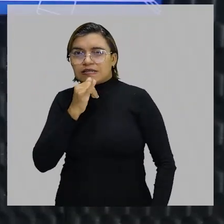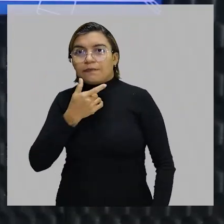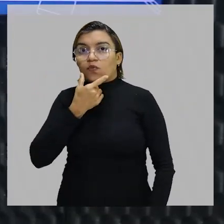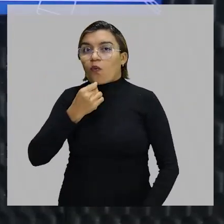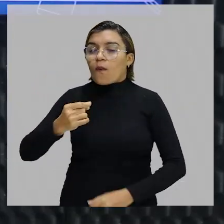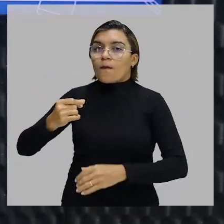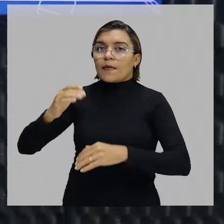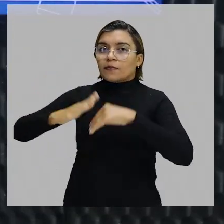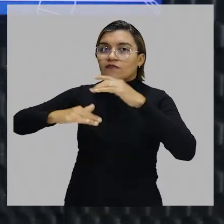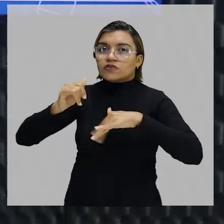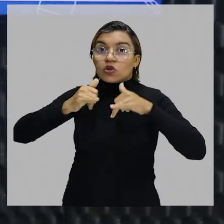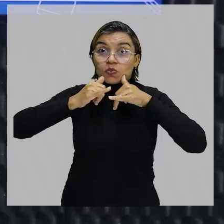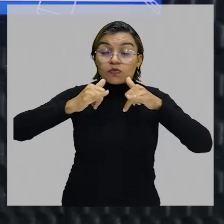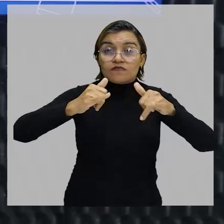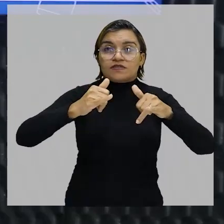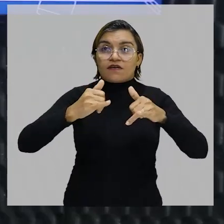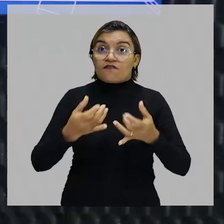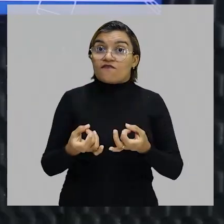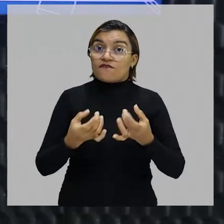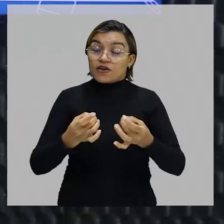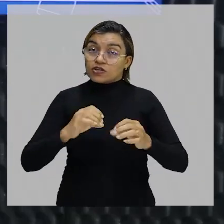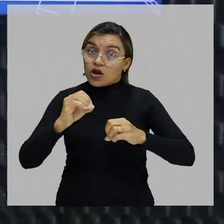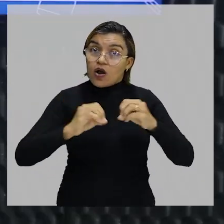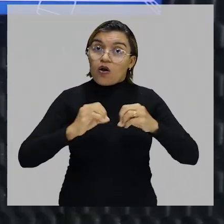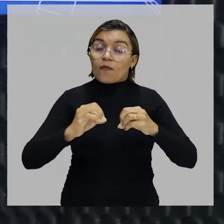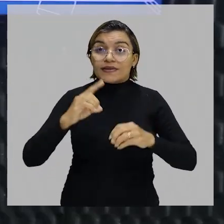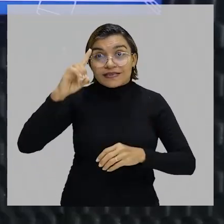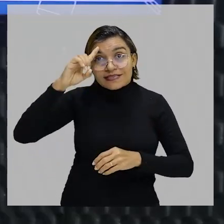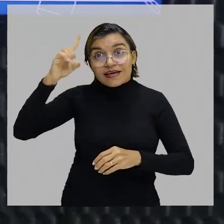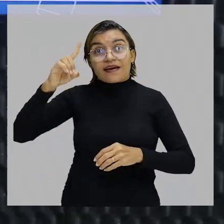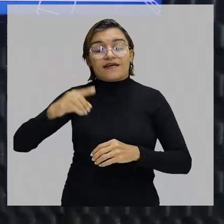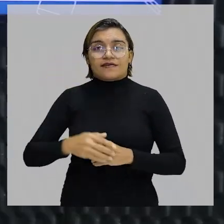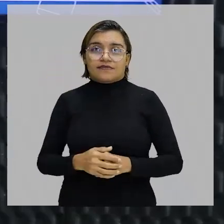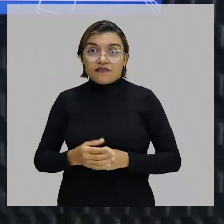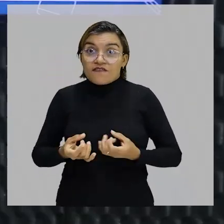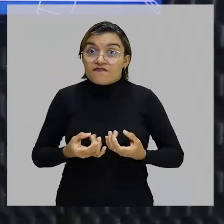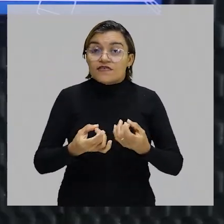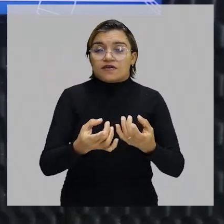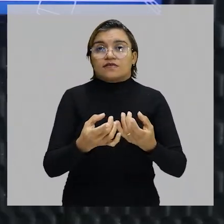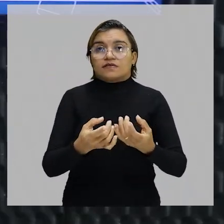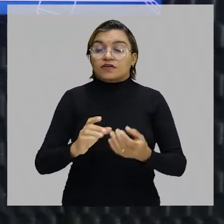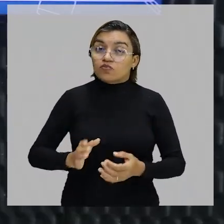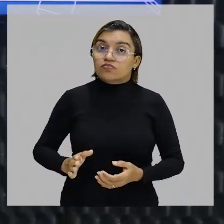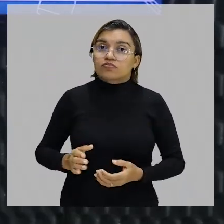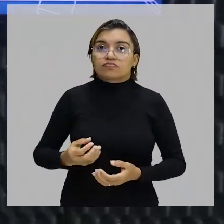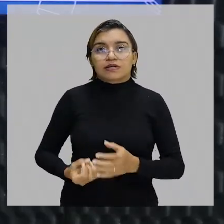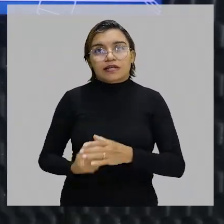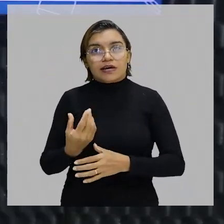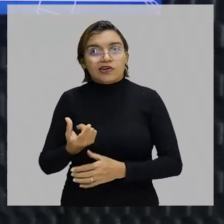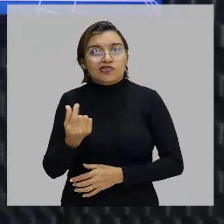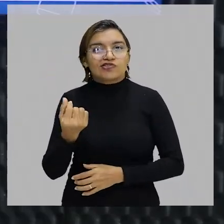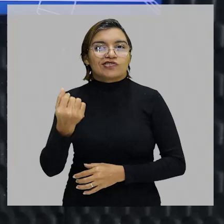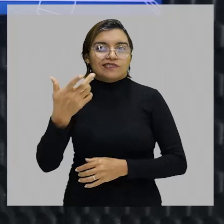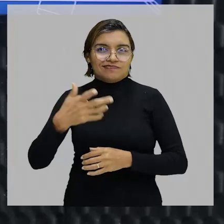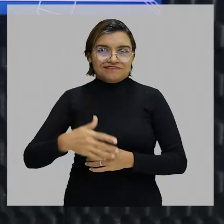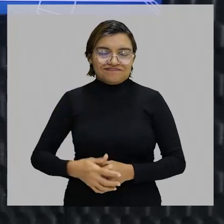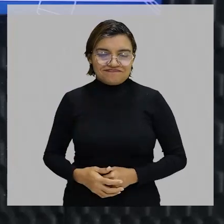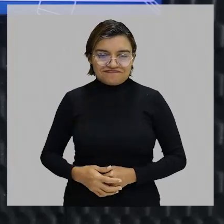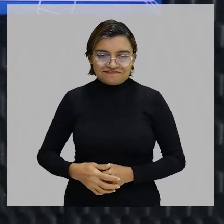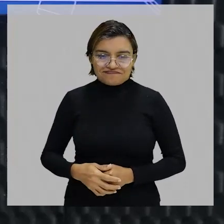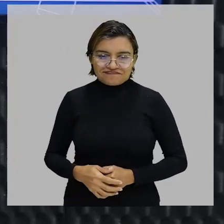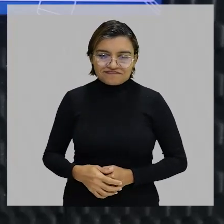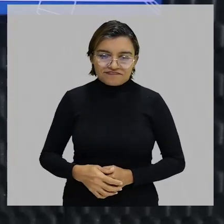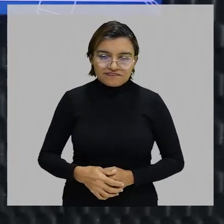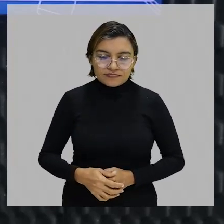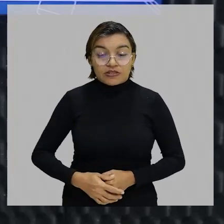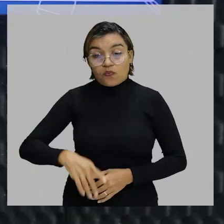ele não vende a obra, ele vende a ideia. E a ideia dele é que vai pesar e vai gerar dinheiro. Pronto, agora eu entendi.